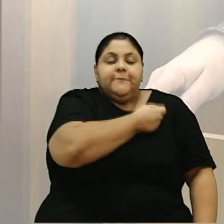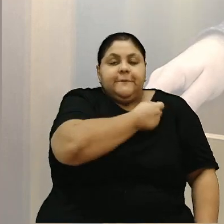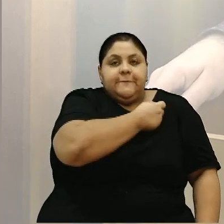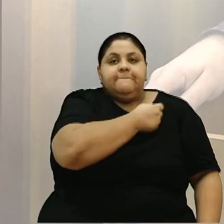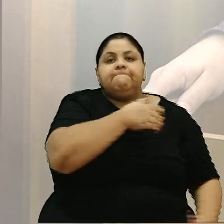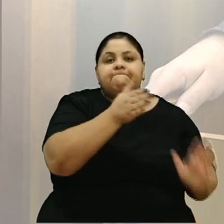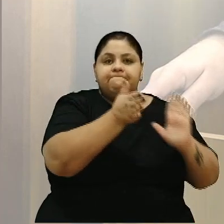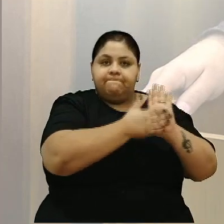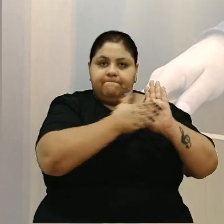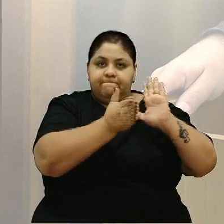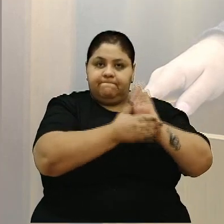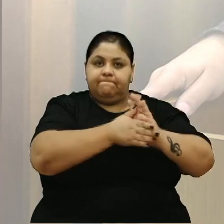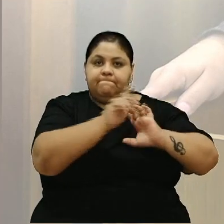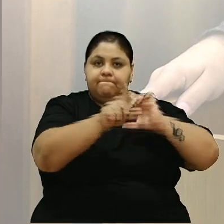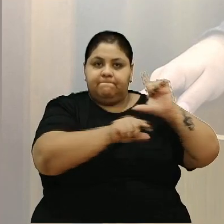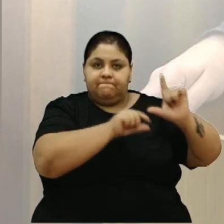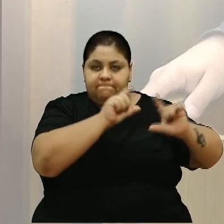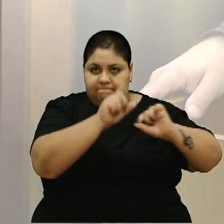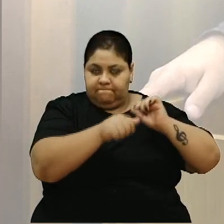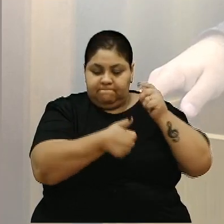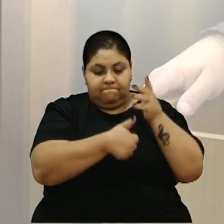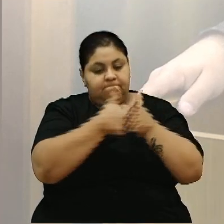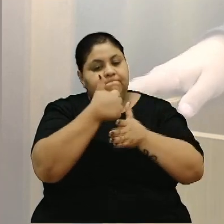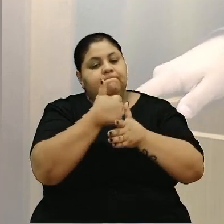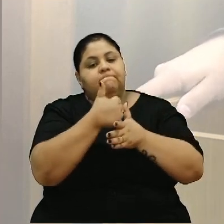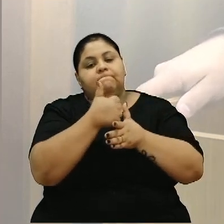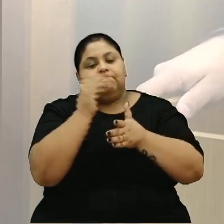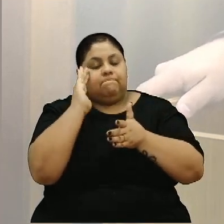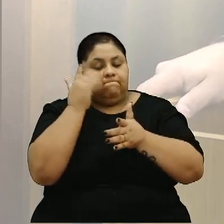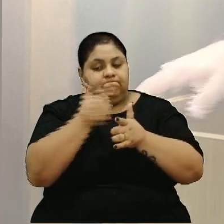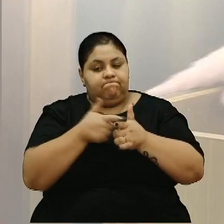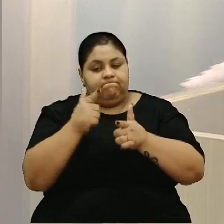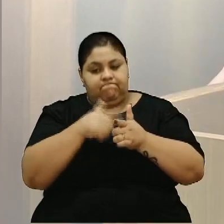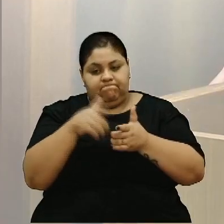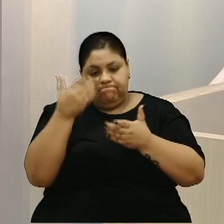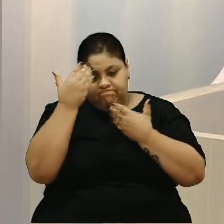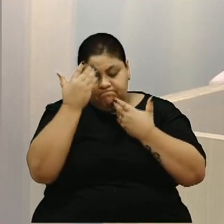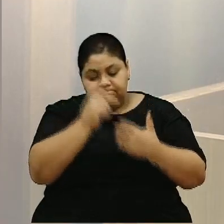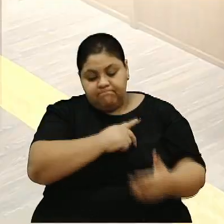propor, né, medidas que venham a melhorar e solucionar esses problemas. Obrigado, presidente Marisol.